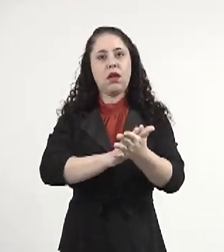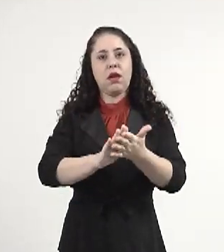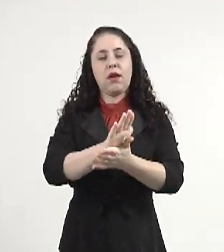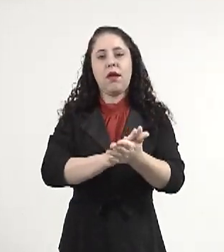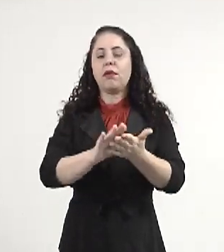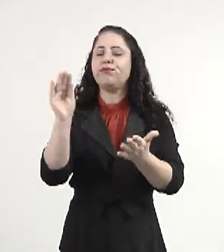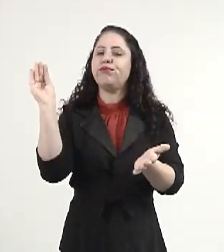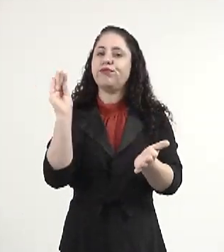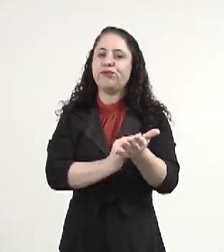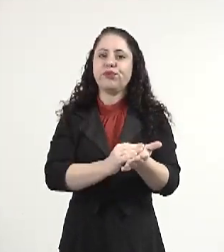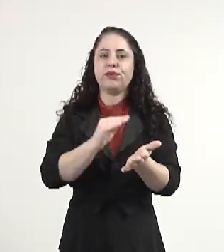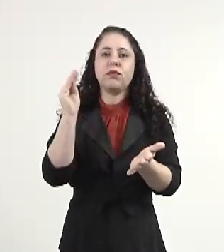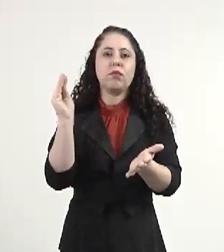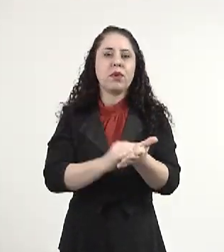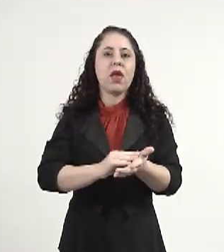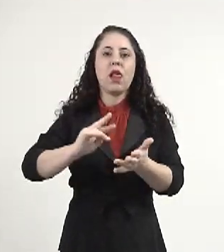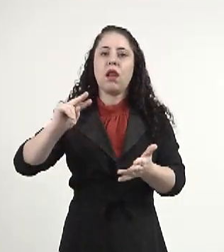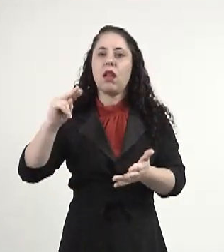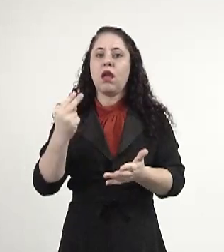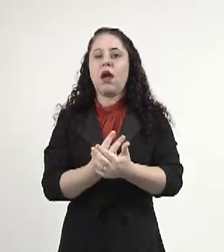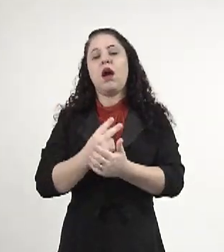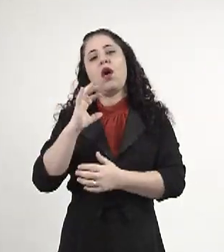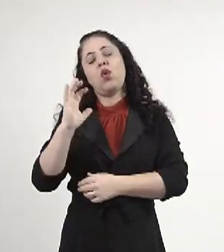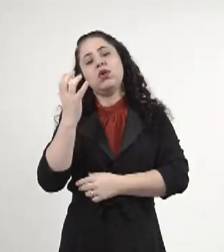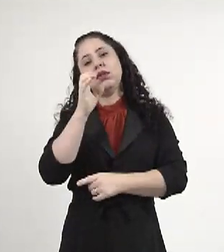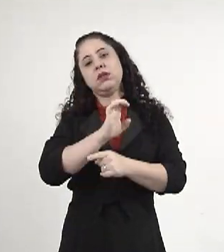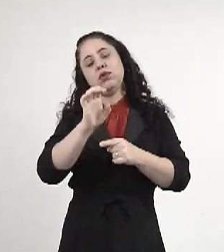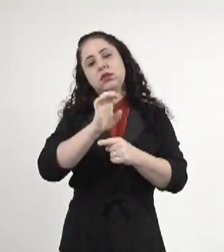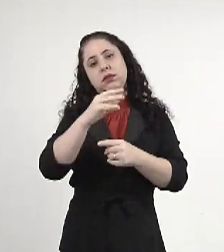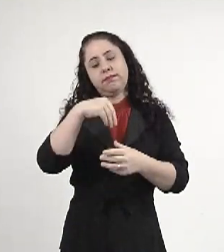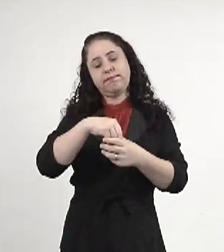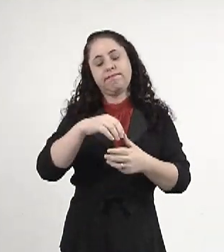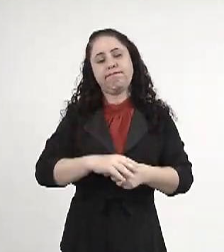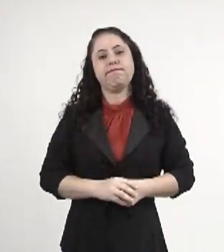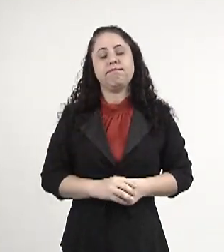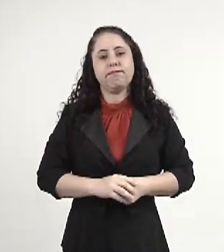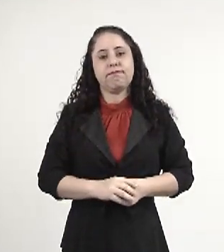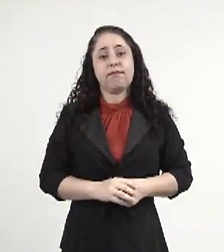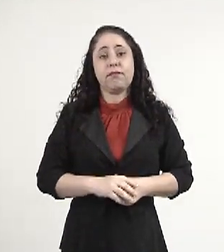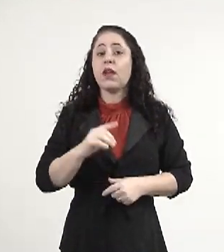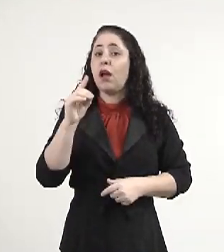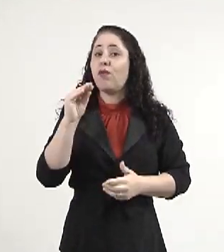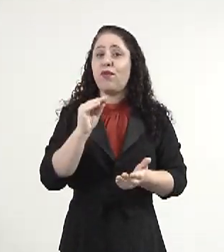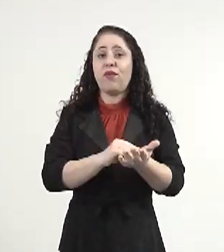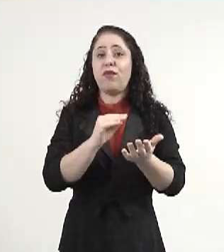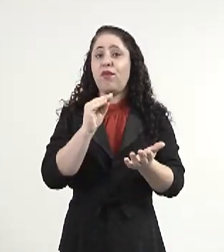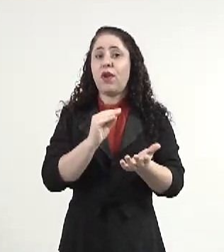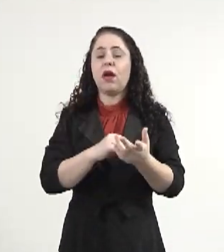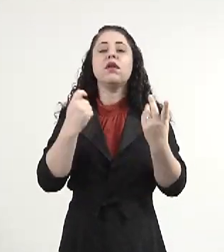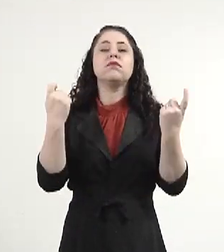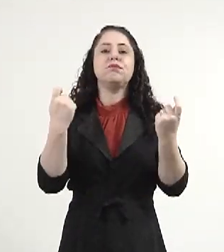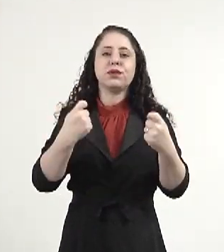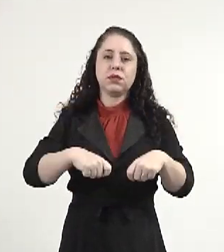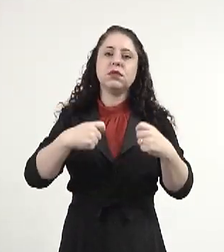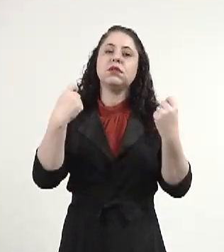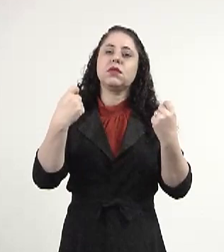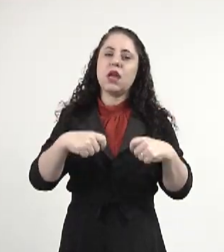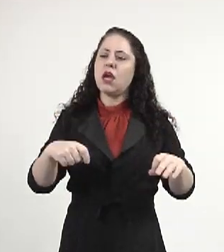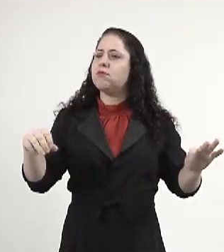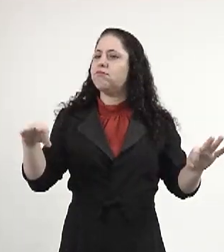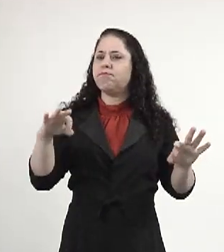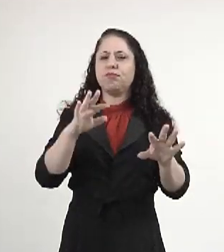é uma falha que vem ocorrendo hoje no estado de Mato Grosso do Sul, e é uma falha que precisa